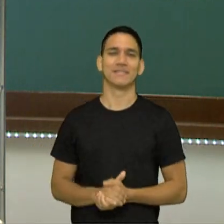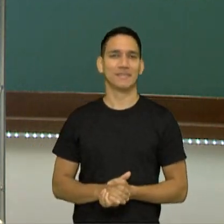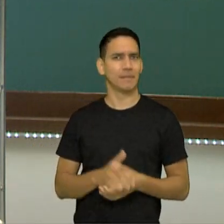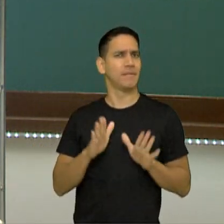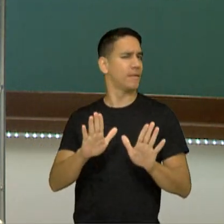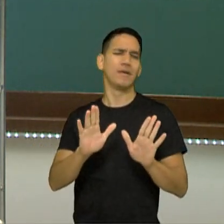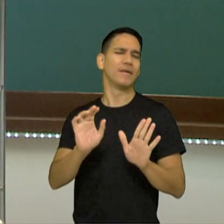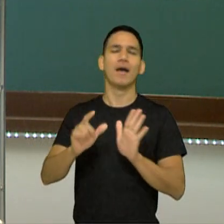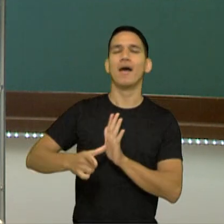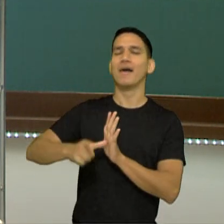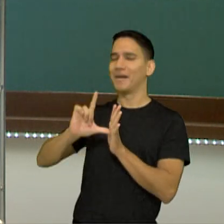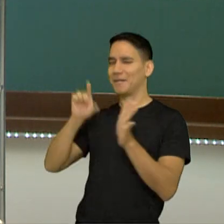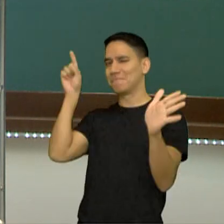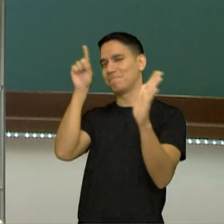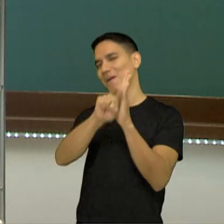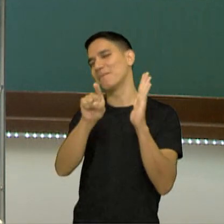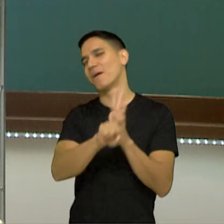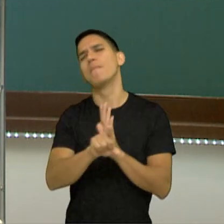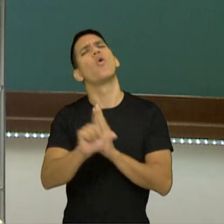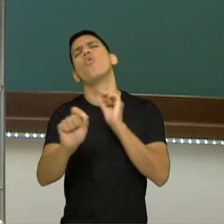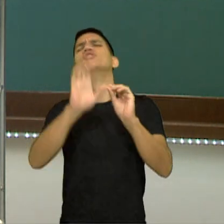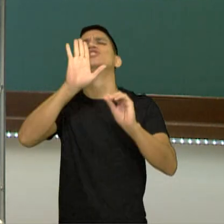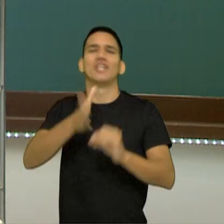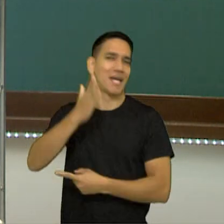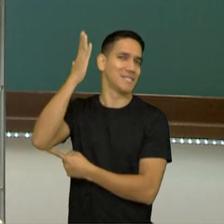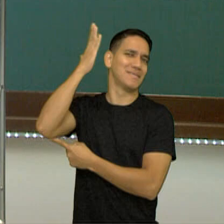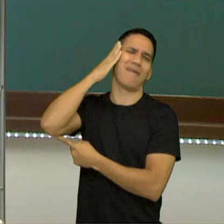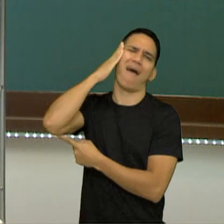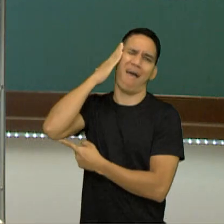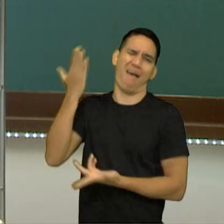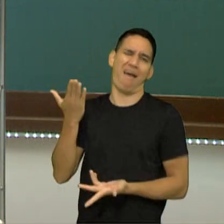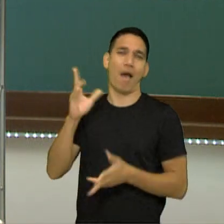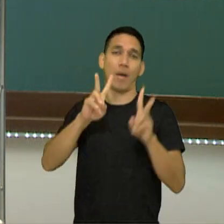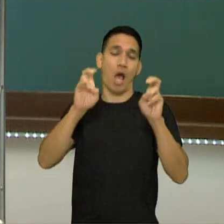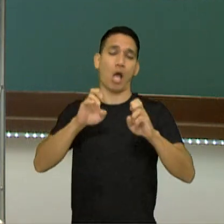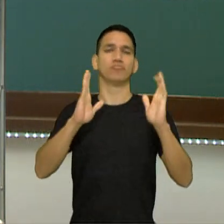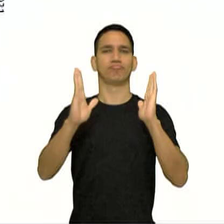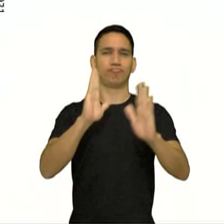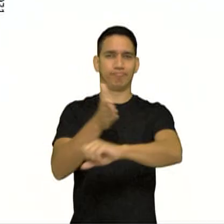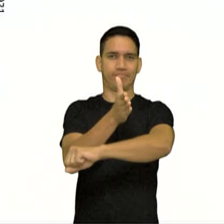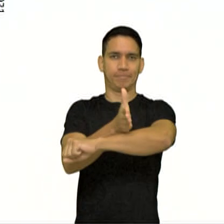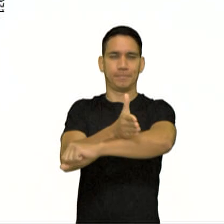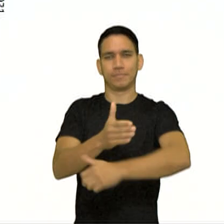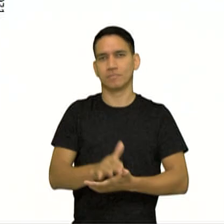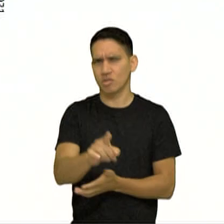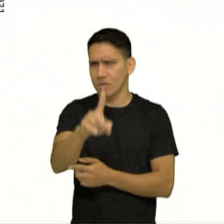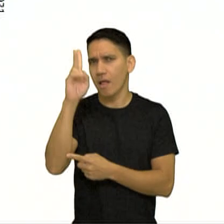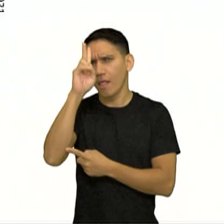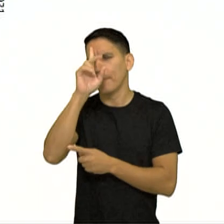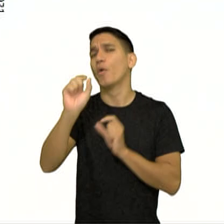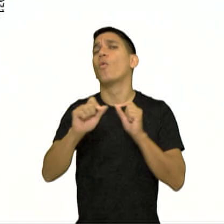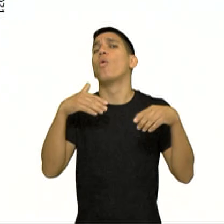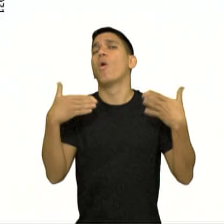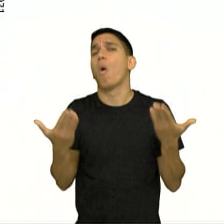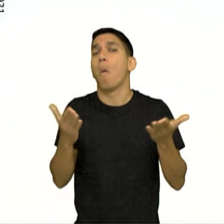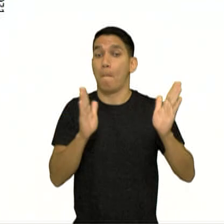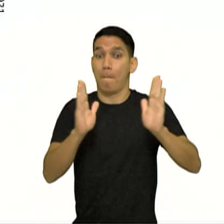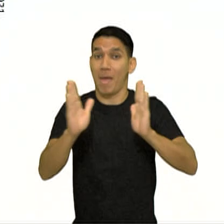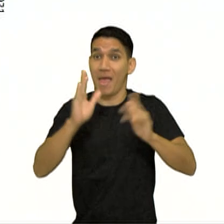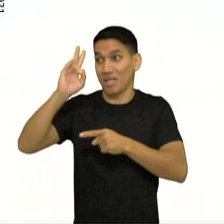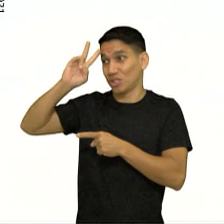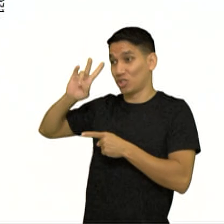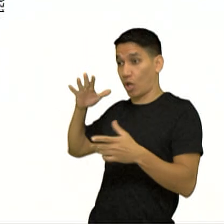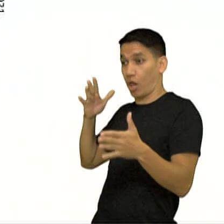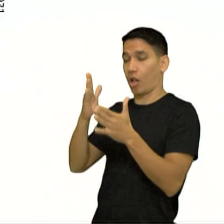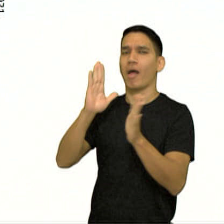Mas vamos a algumas perguntas para ver o que a gente já sabe sobre esse período. Então você lembra qual período da história